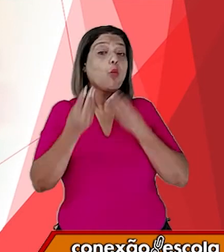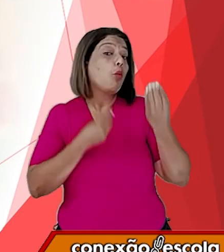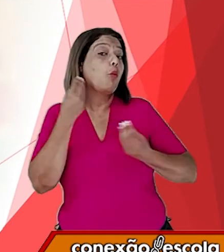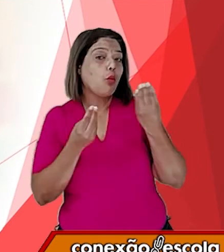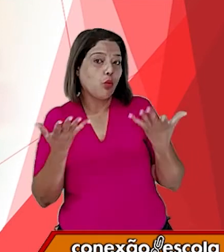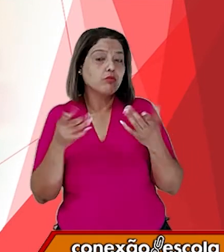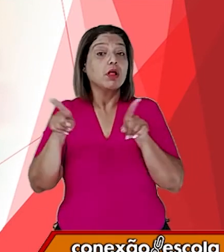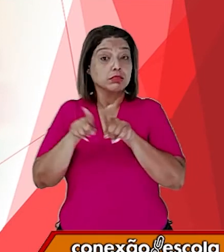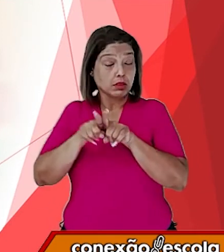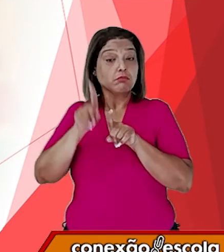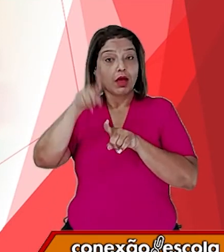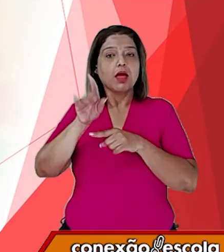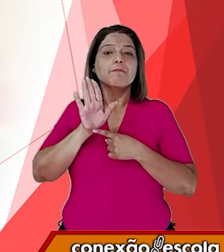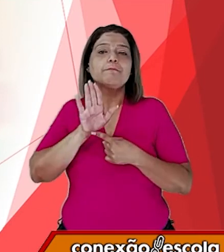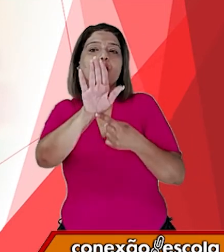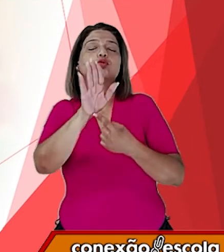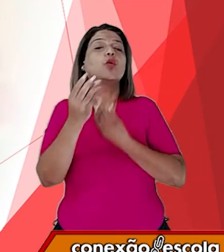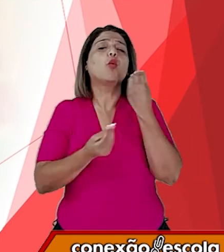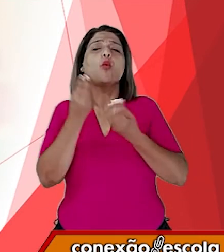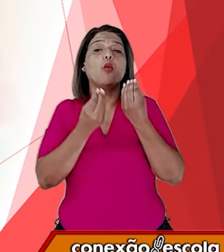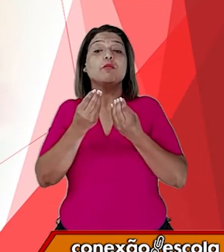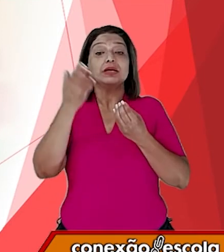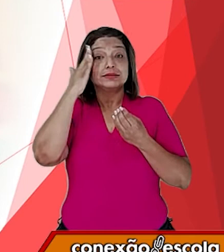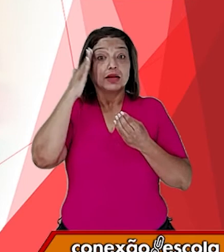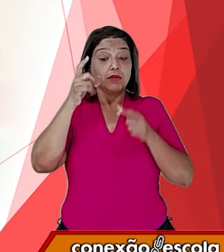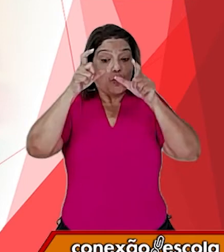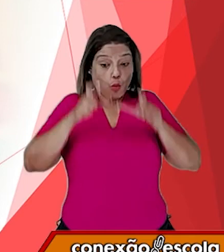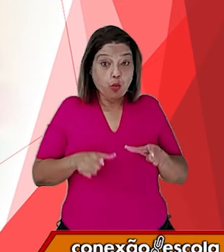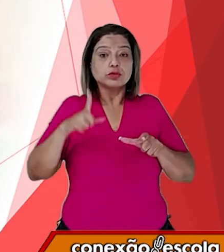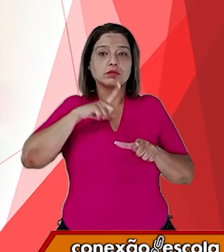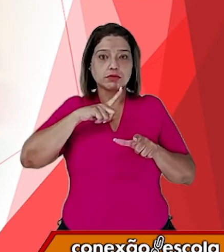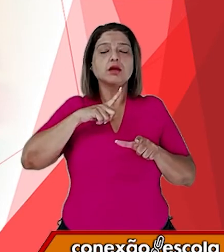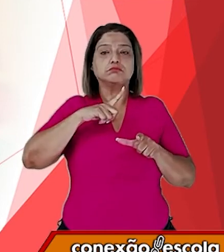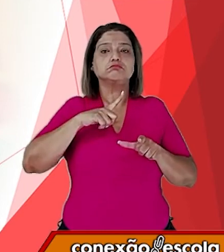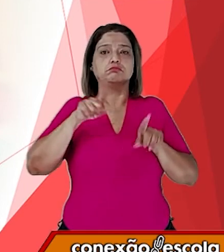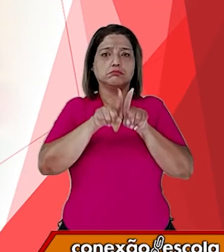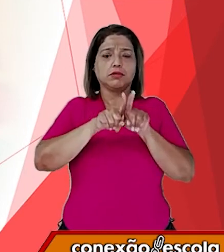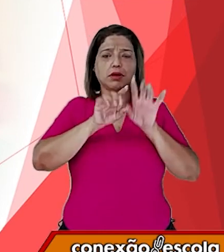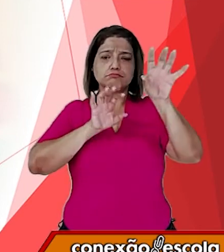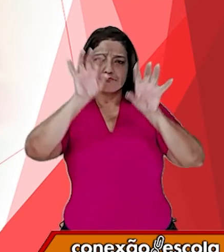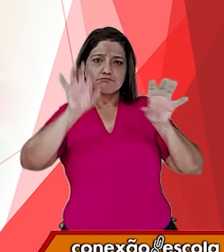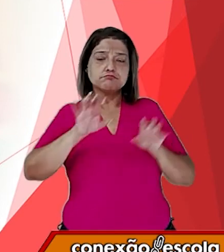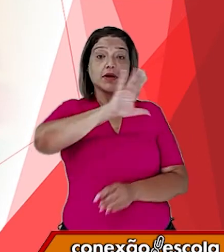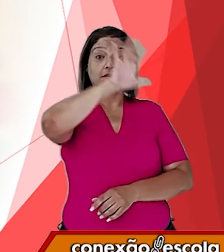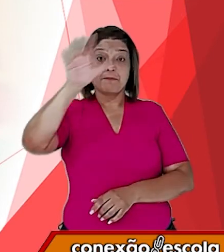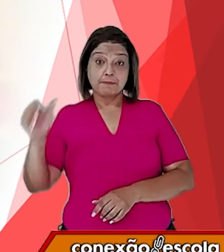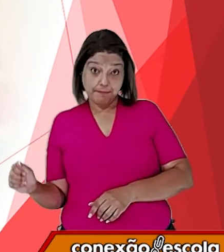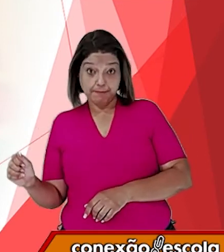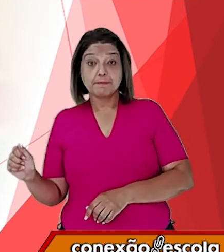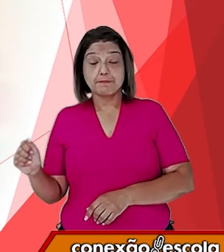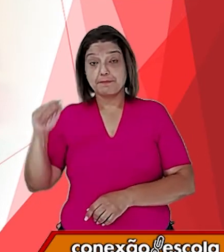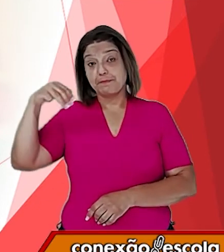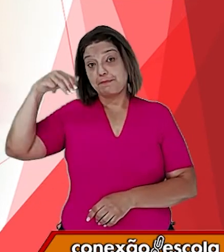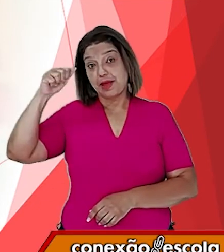serve de referência para localização absoluta em mapas e cartas. Ela é composta